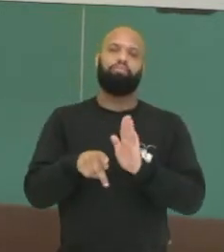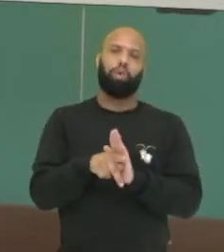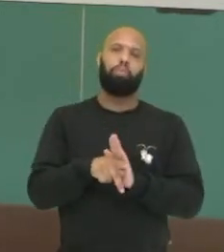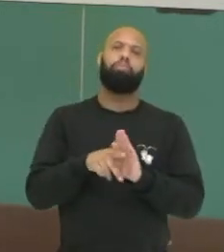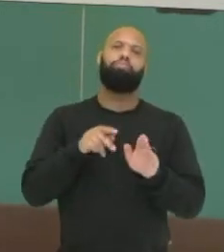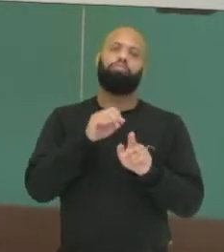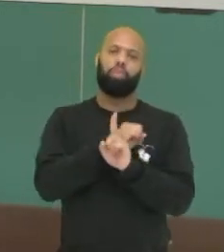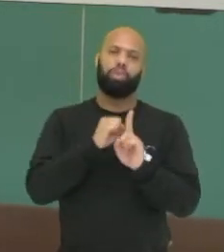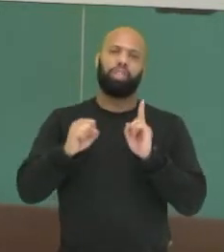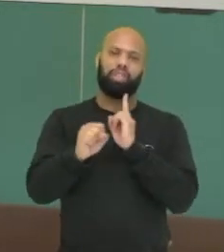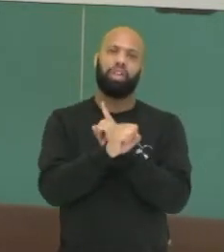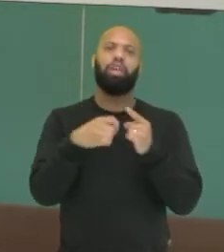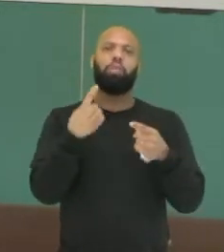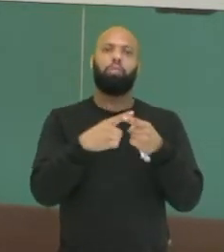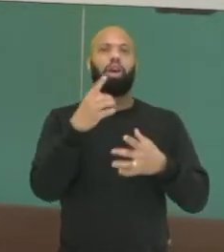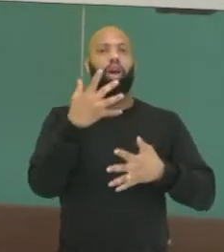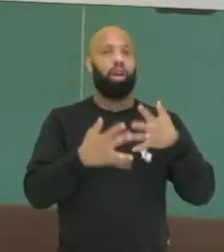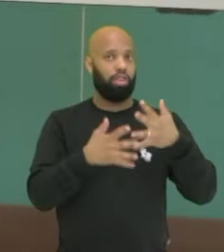que elas desinformam.